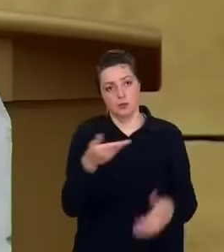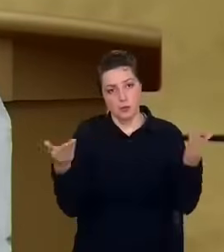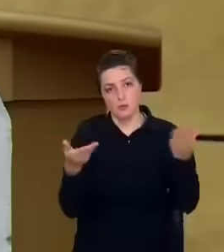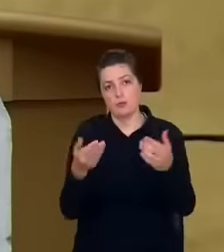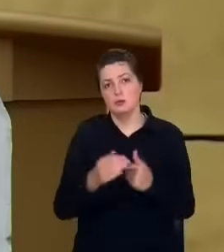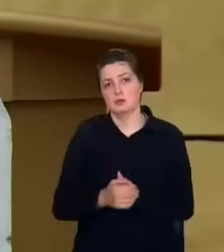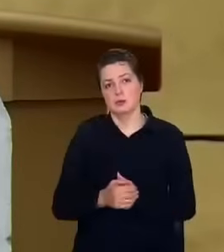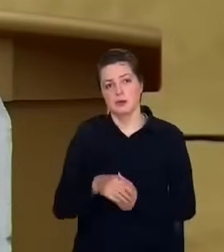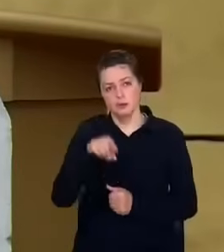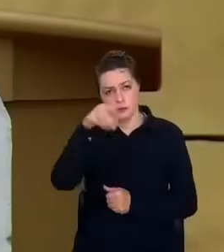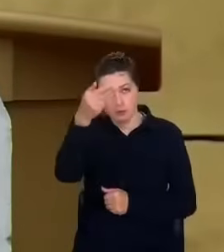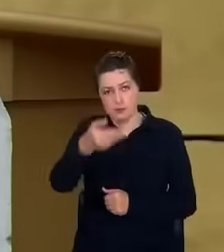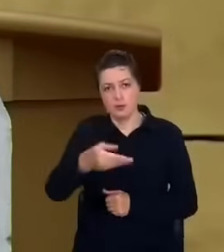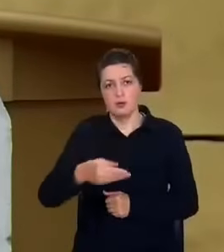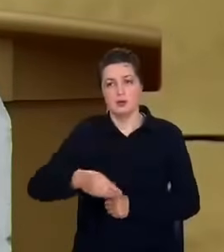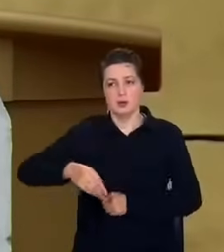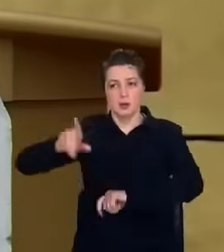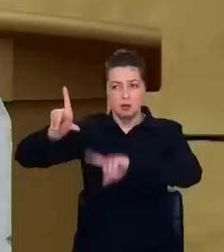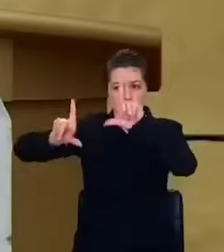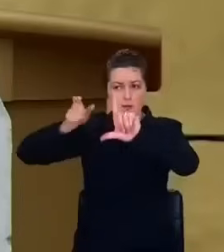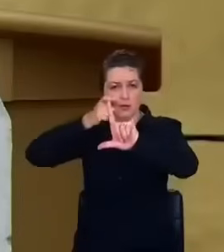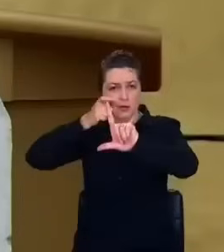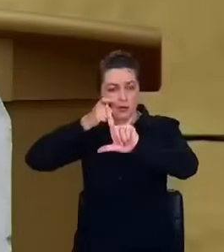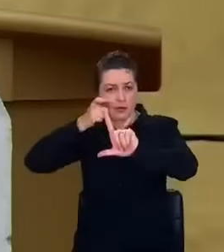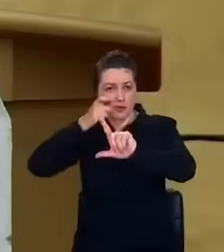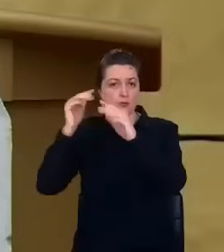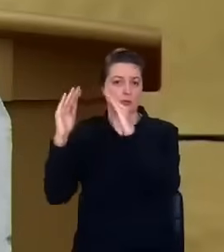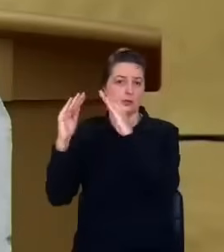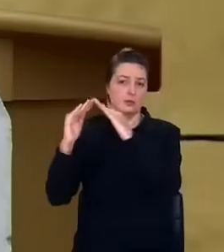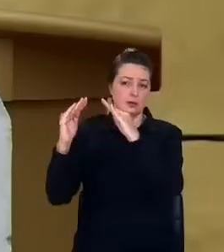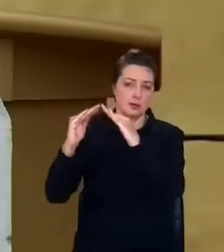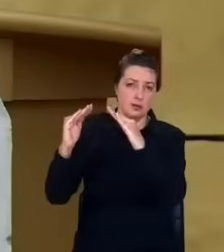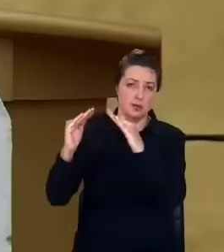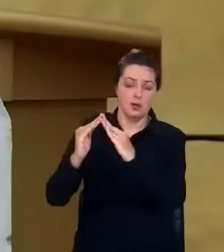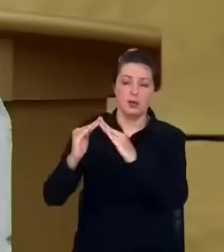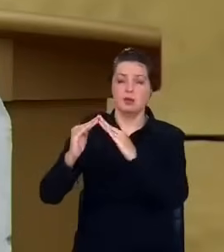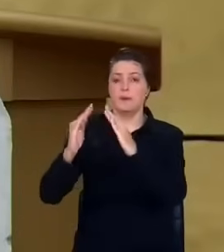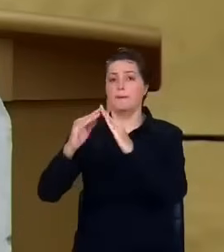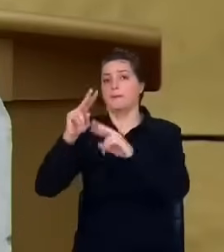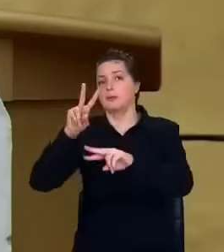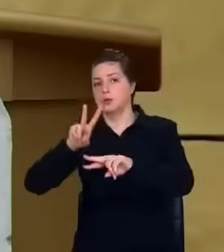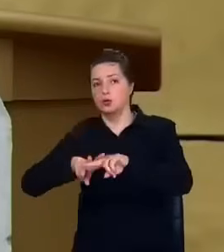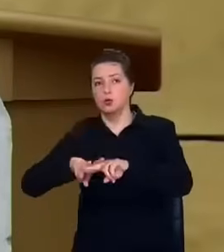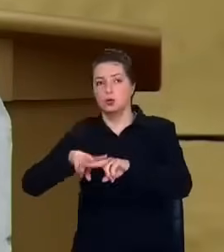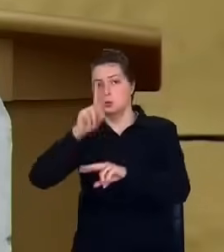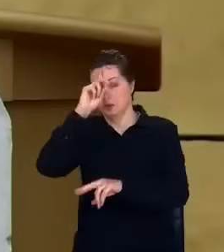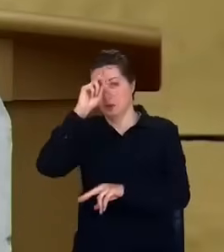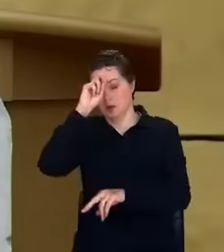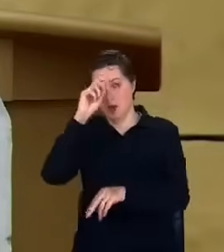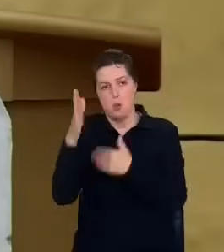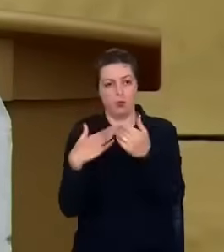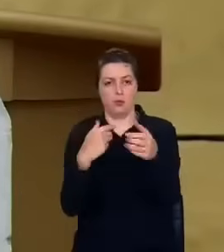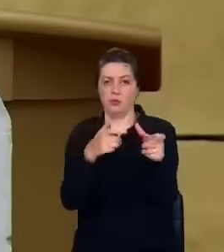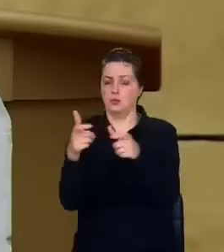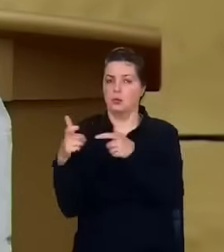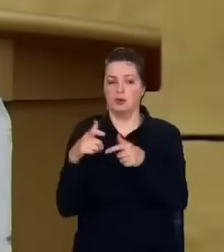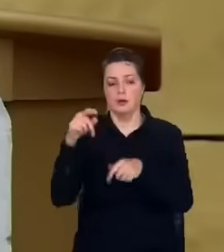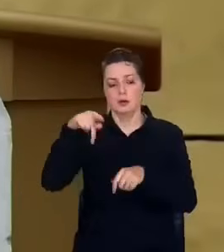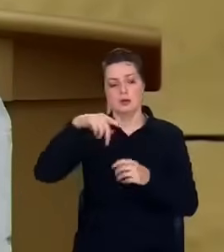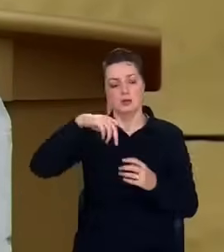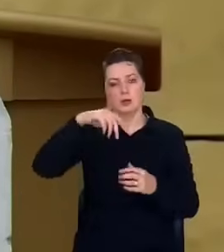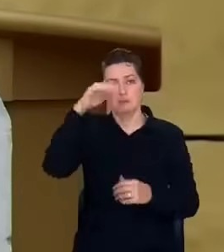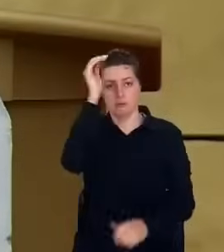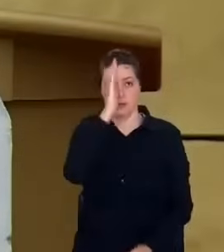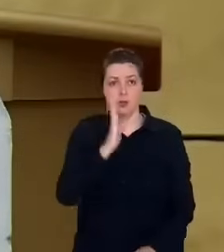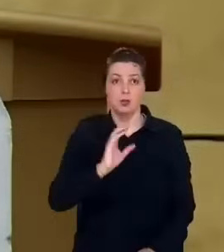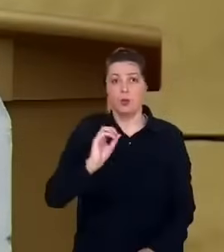me assiste em casa, no presídio, no hospital, onde quer que você esteja, aqui no Brasil, por esse mundo afora, não importa.